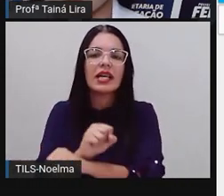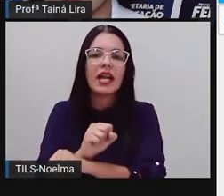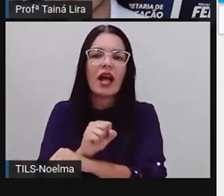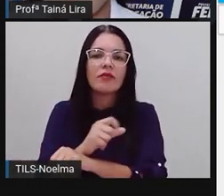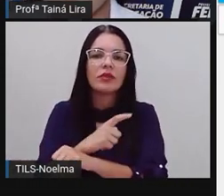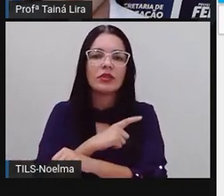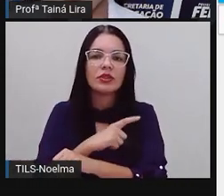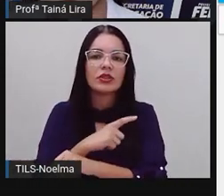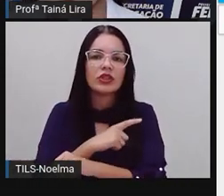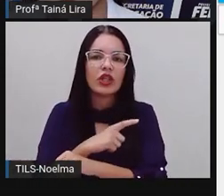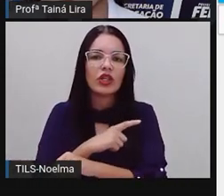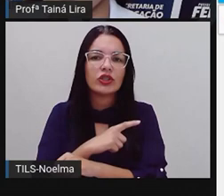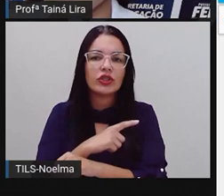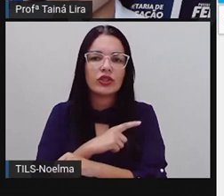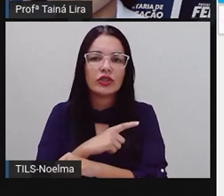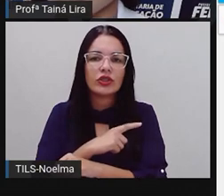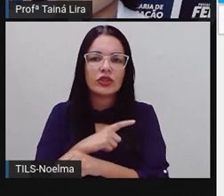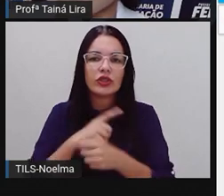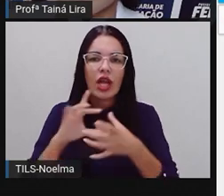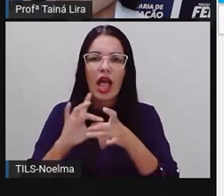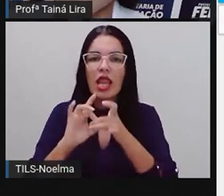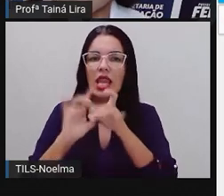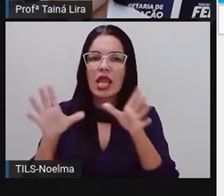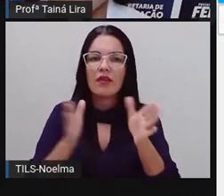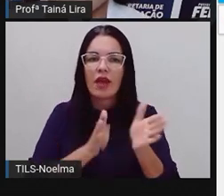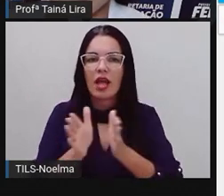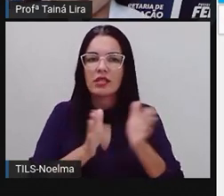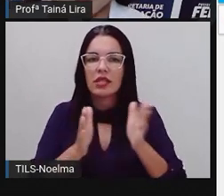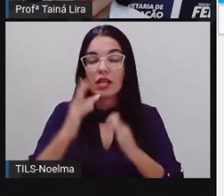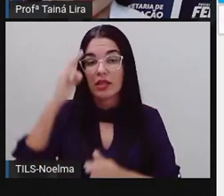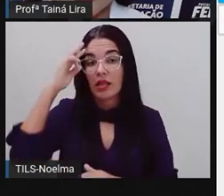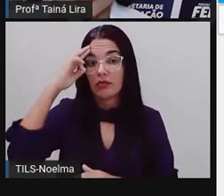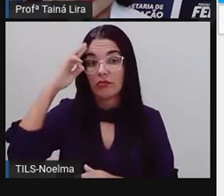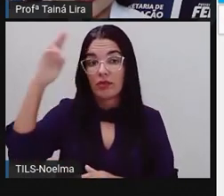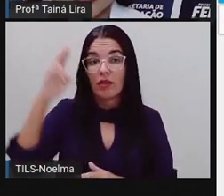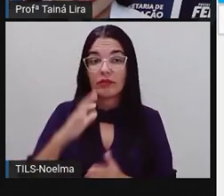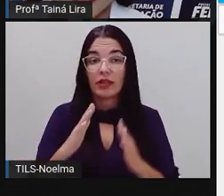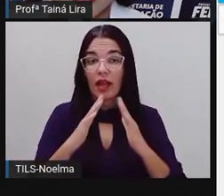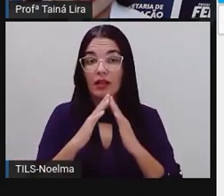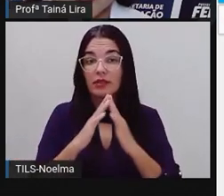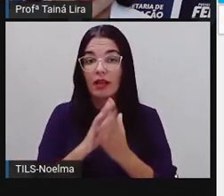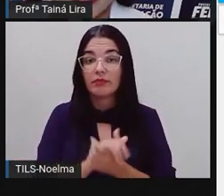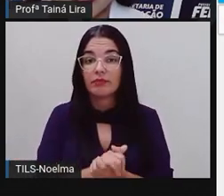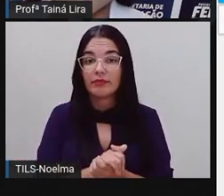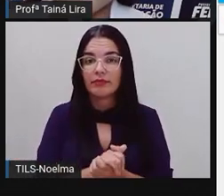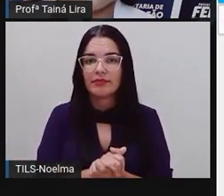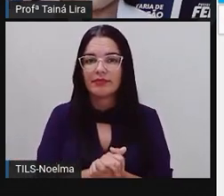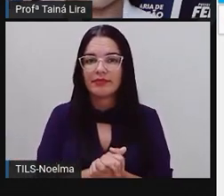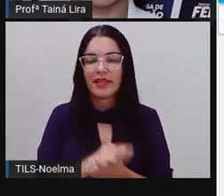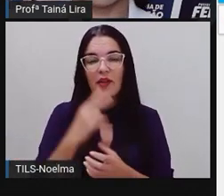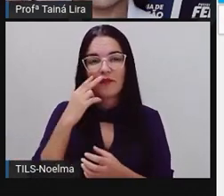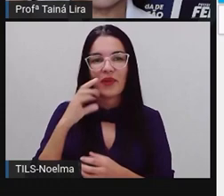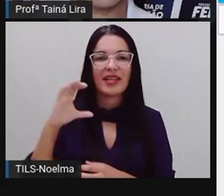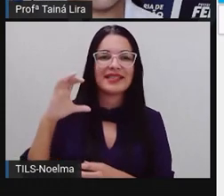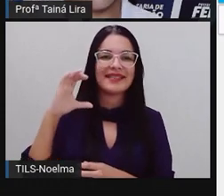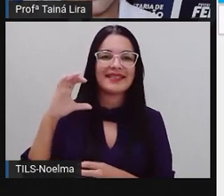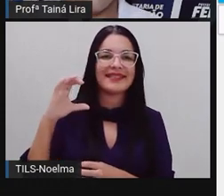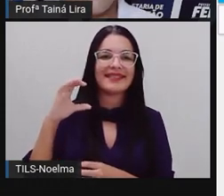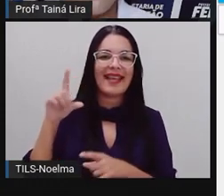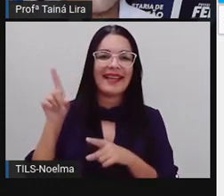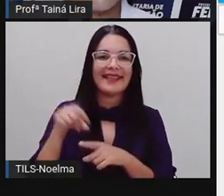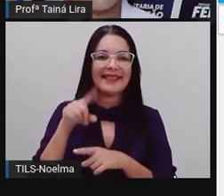que os escravos é os africanos na escravizadas tinham acesso livre a casa grande o agente viu que